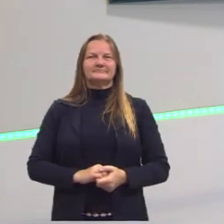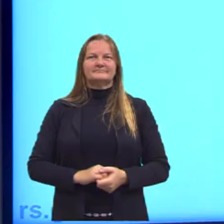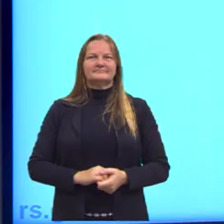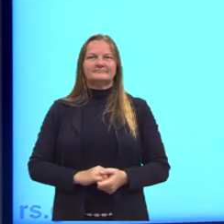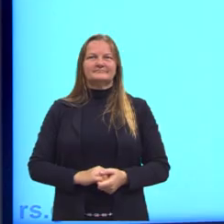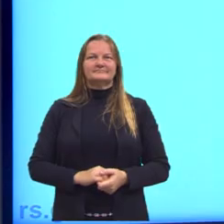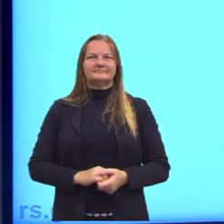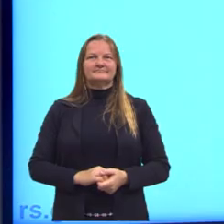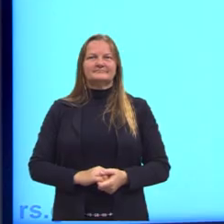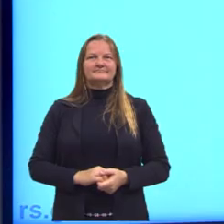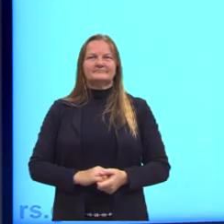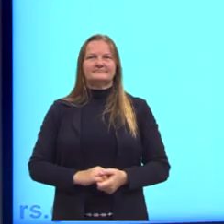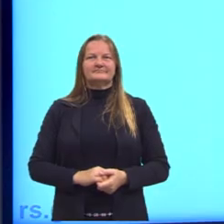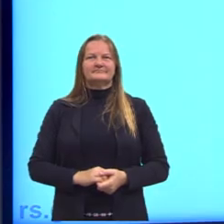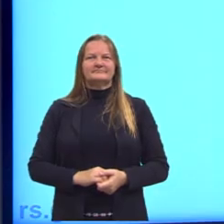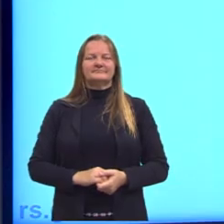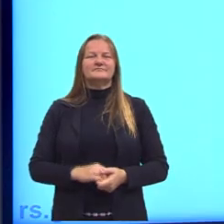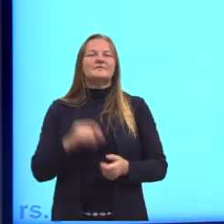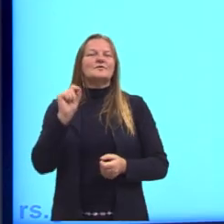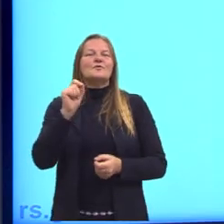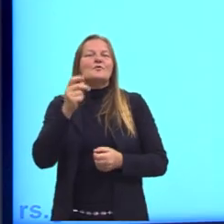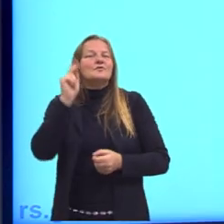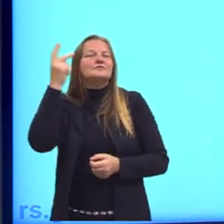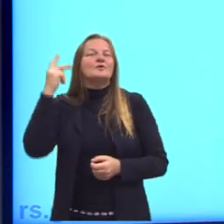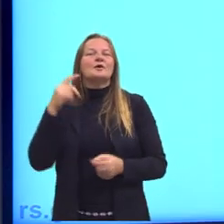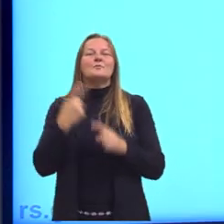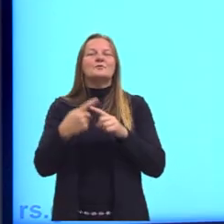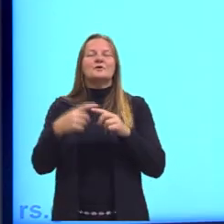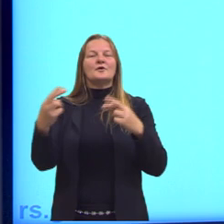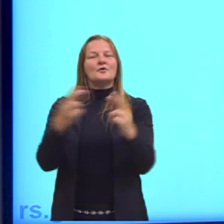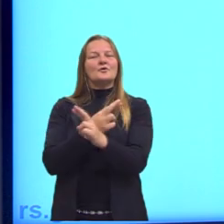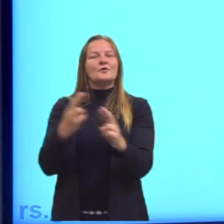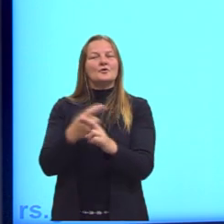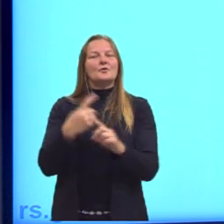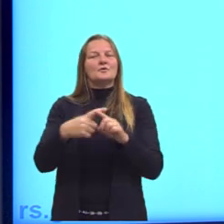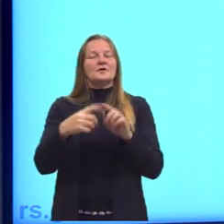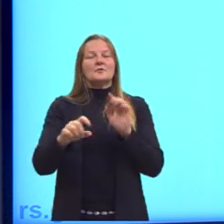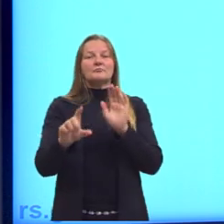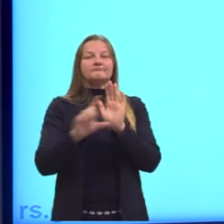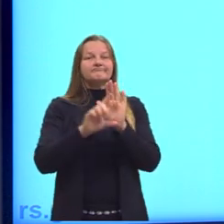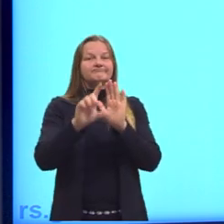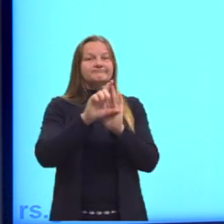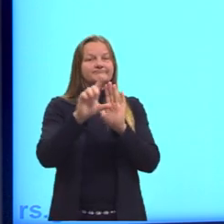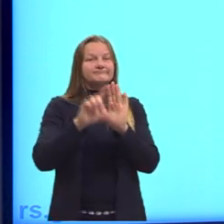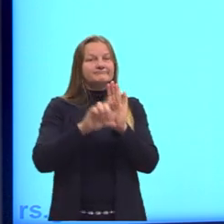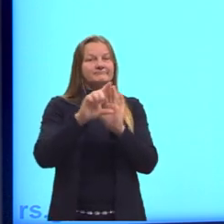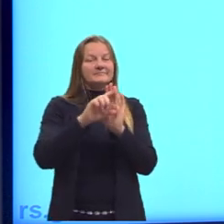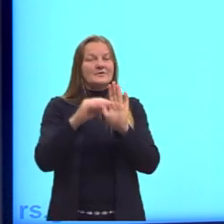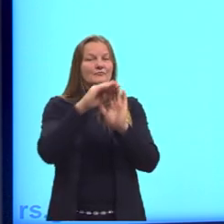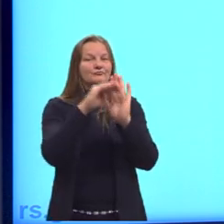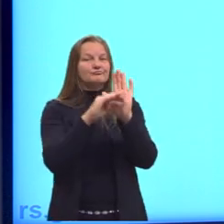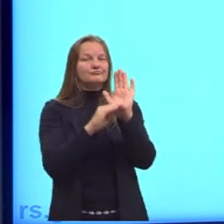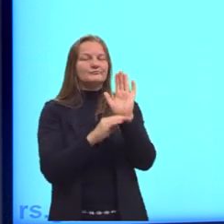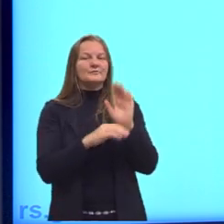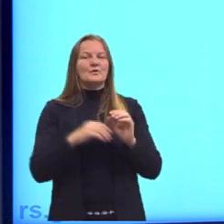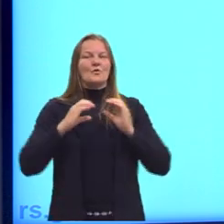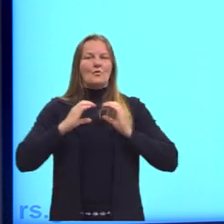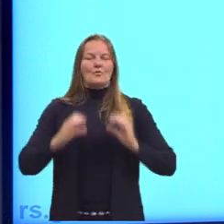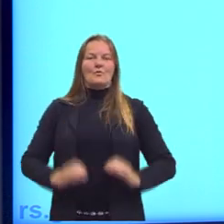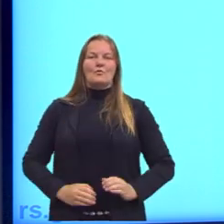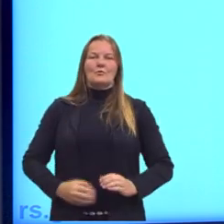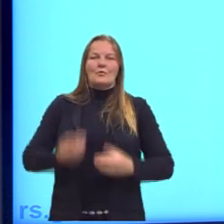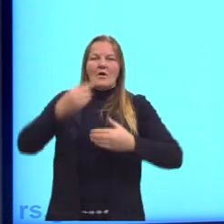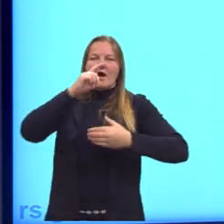Tá bom mas tudo isso né Toda essa história está relacionada então com Princípio de Arquimedes que ele falou assim um corpo